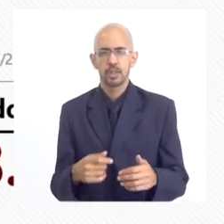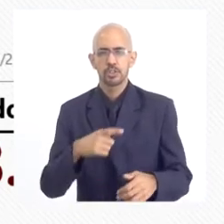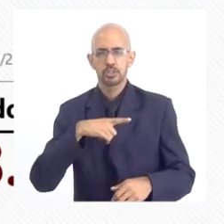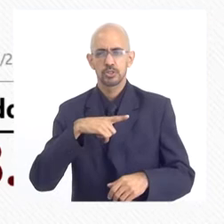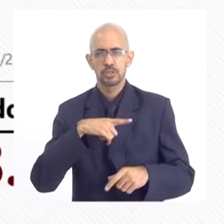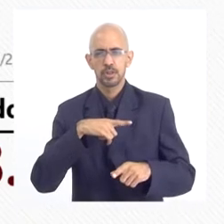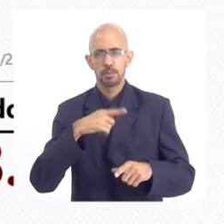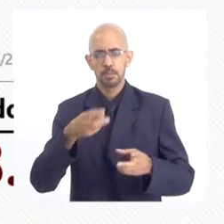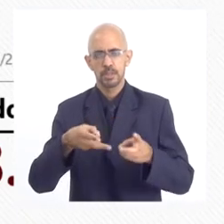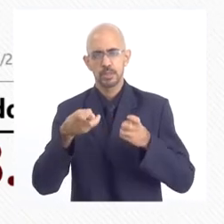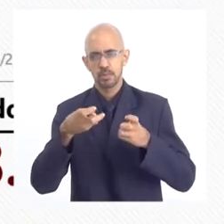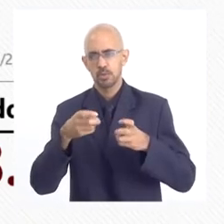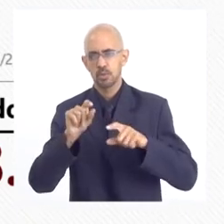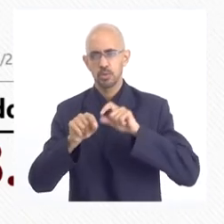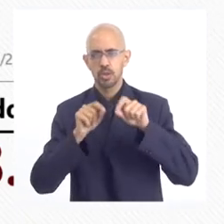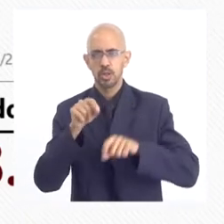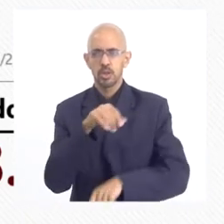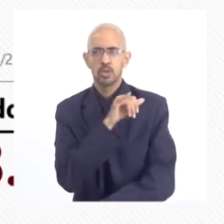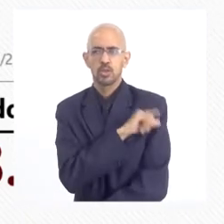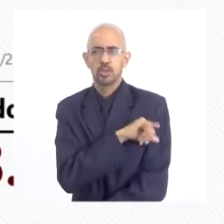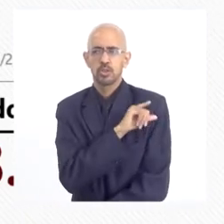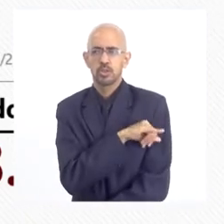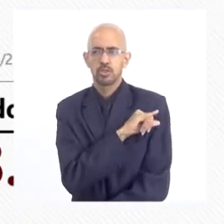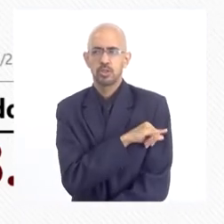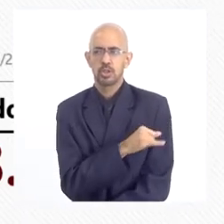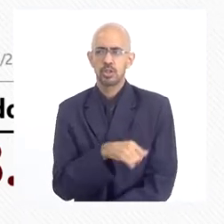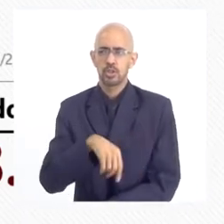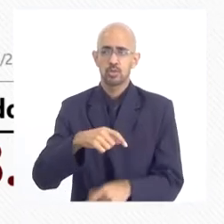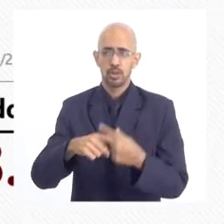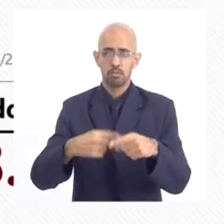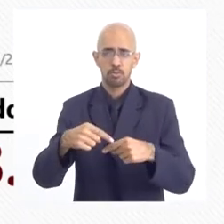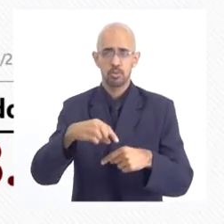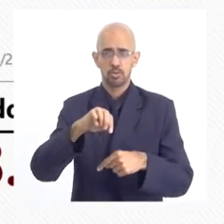Vocês percebam que o Rio de Janeiro, a partir de maio